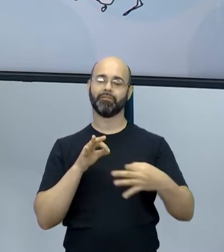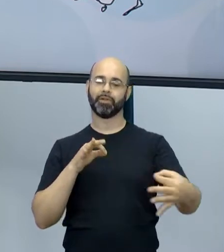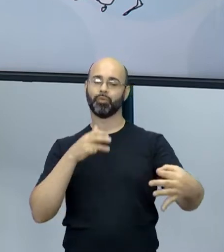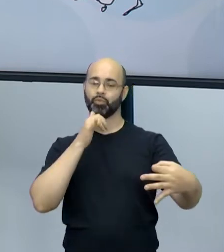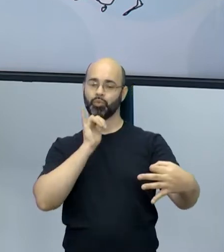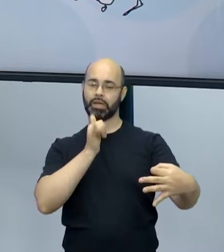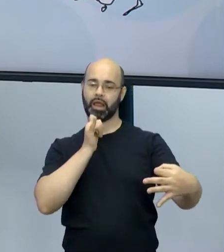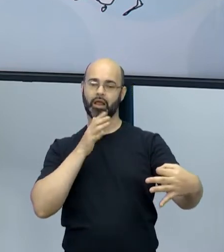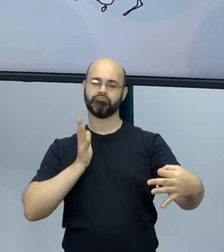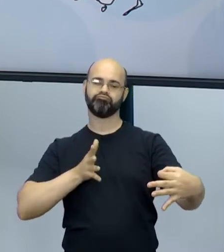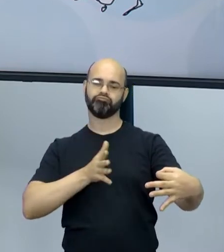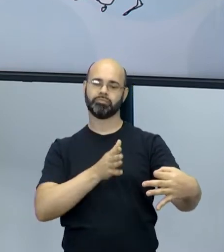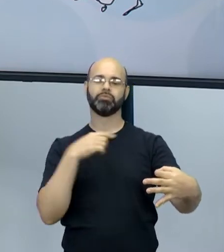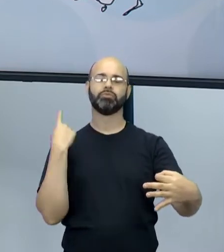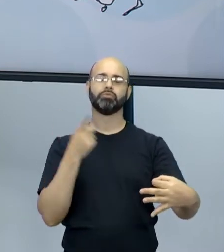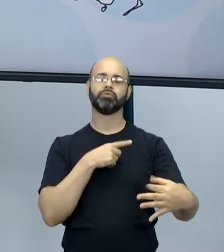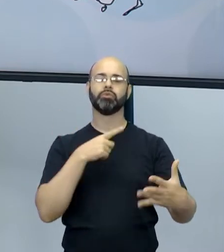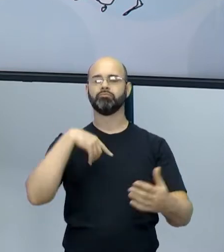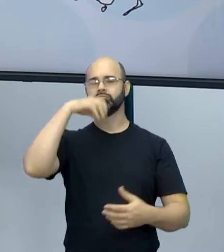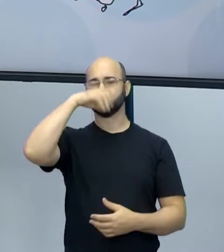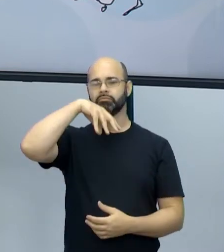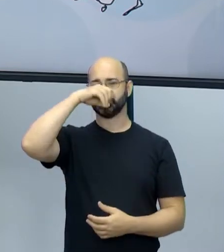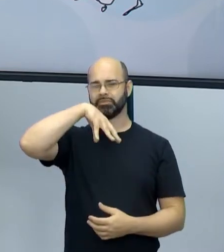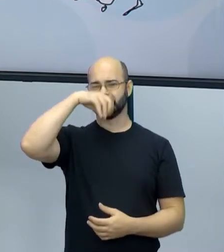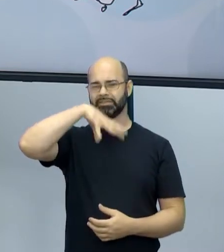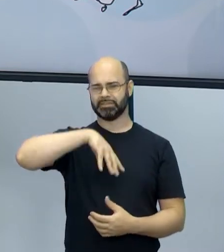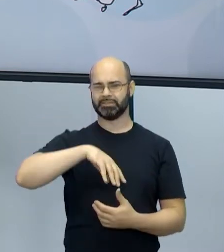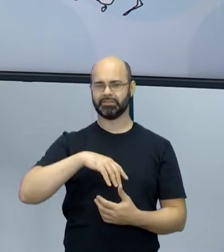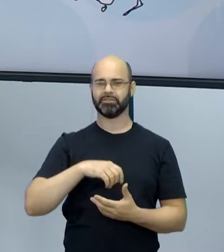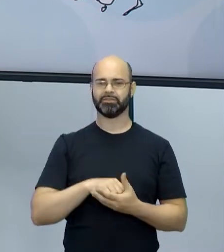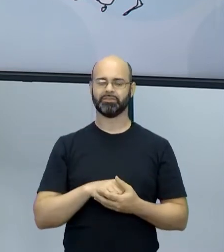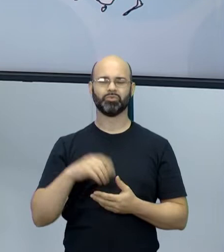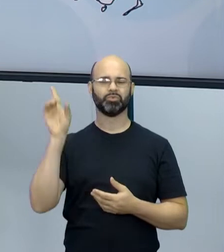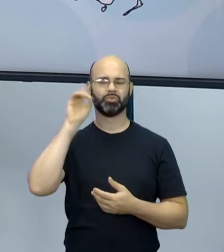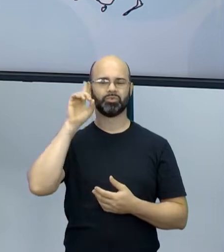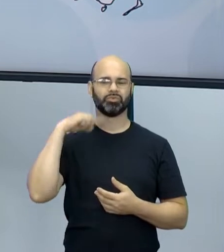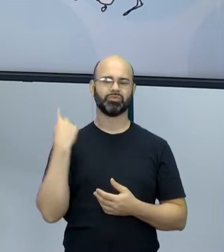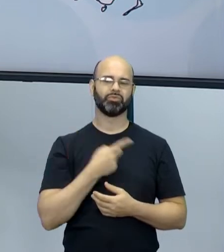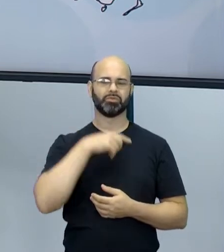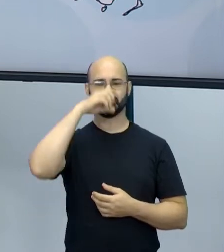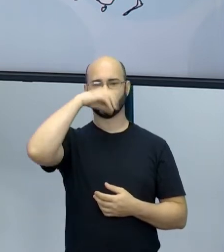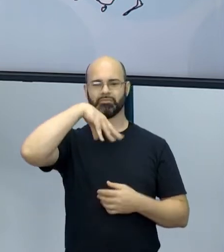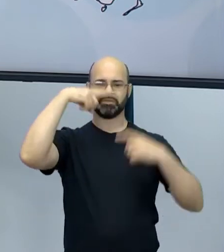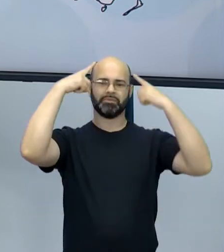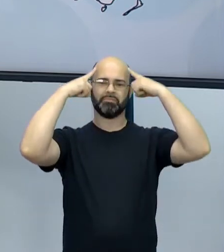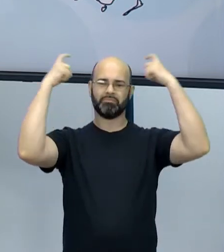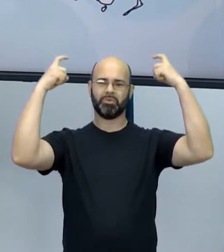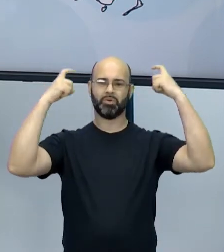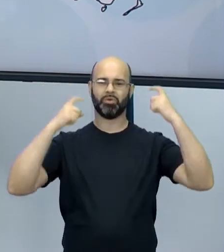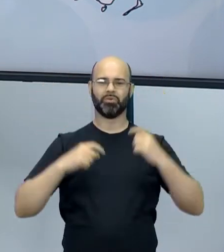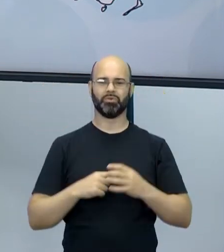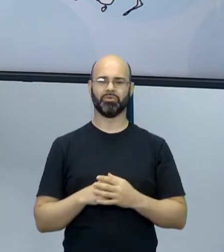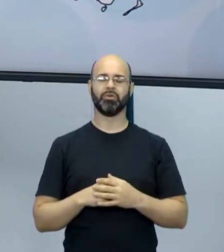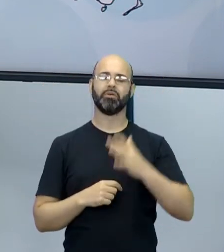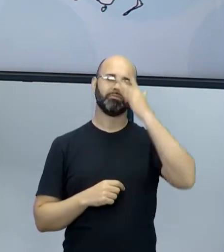nossa brutalidade, a violência nossa de cada dia, onde as pessoas não têm a capacidade de deixar para lá, ou